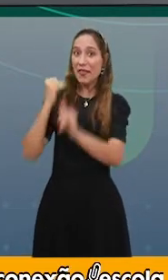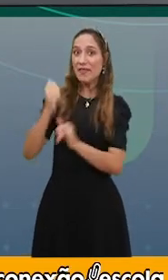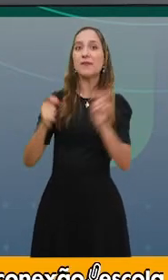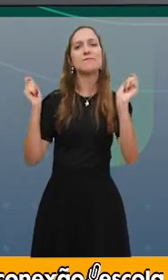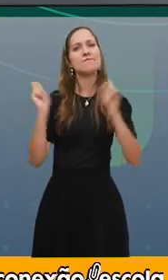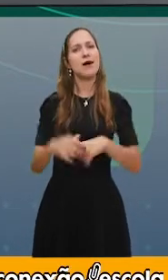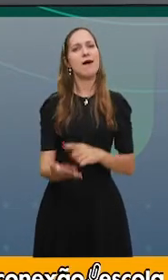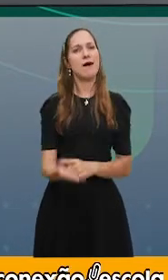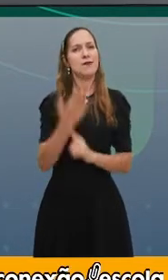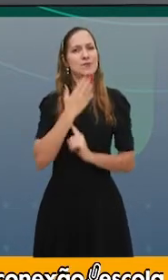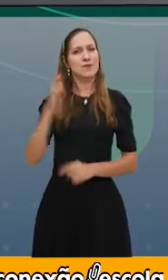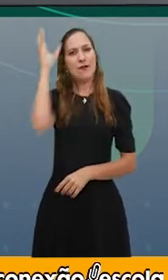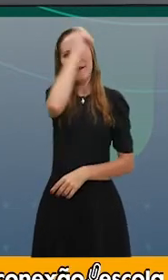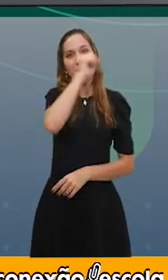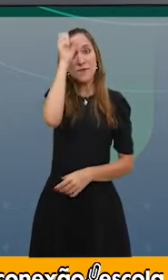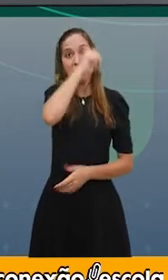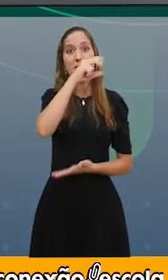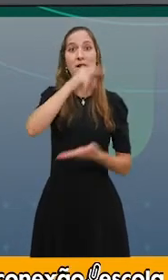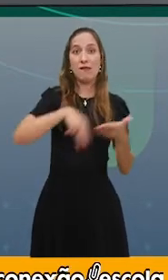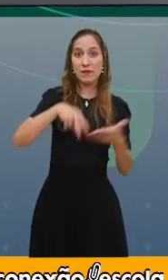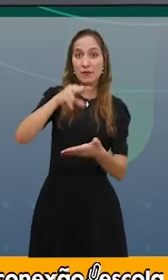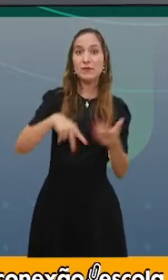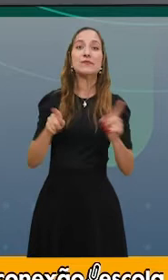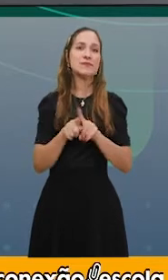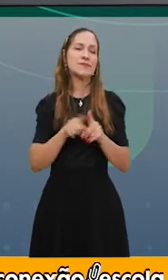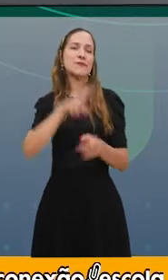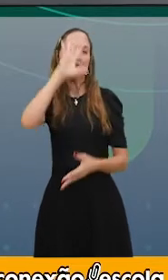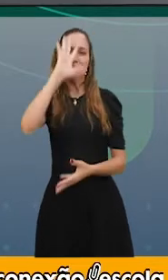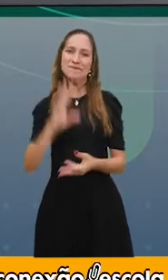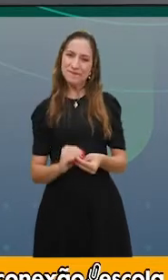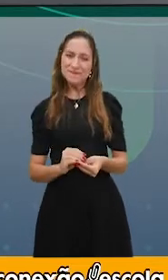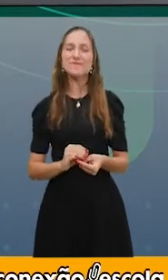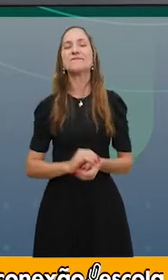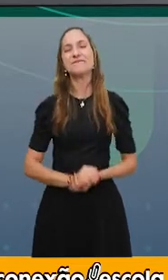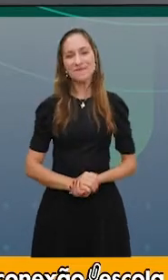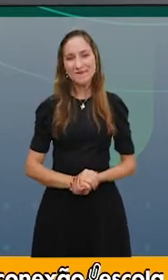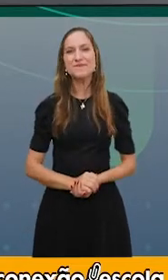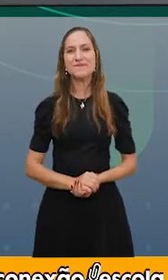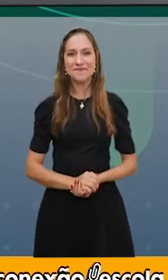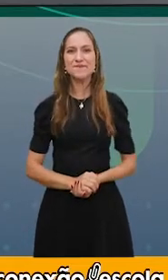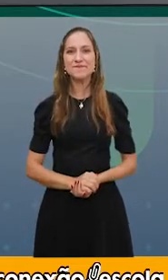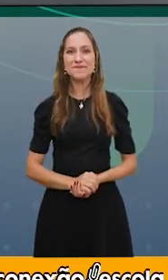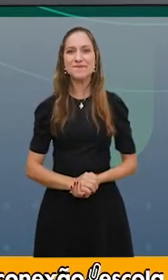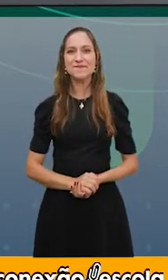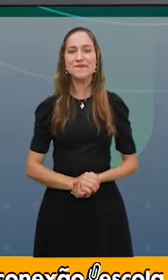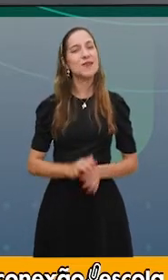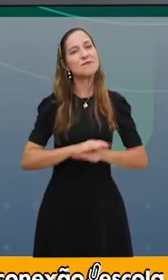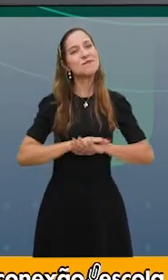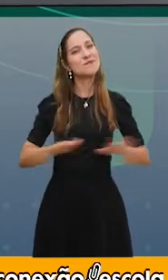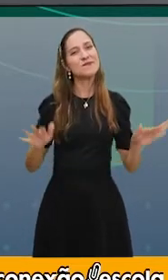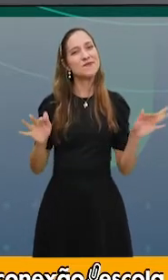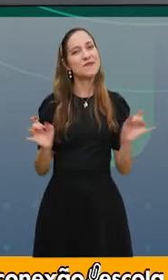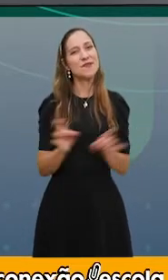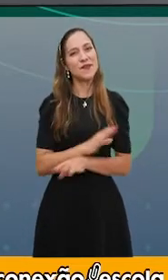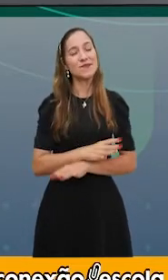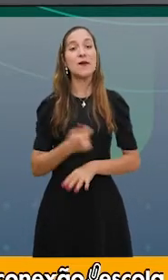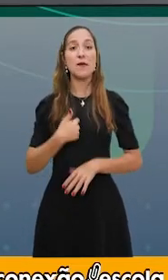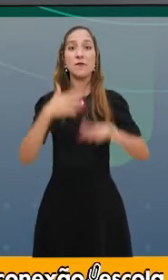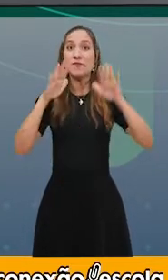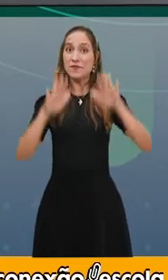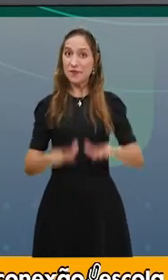Atividade 2. As lendas como facilitadoras para leitura e